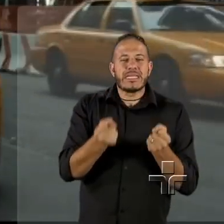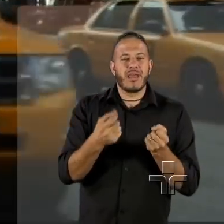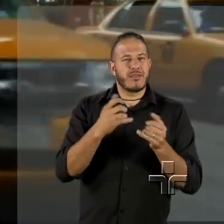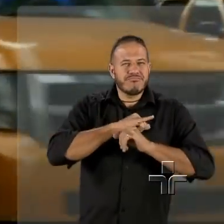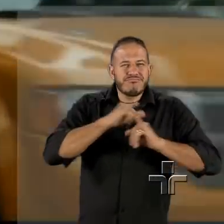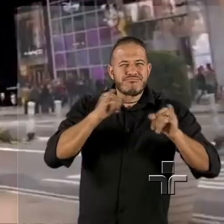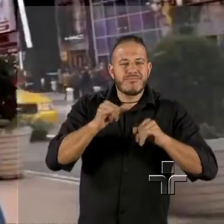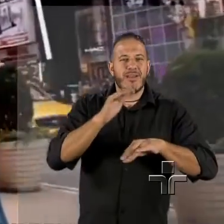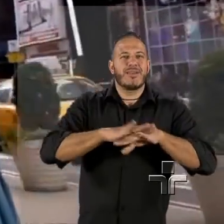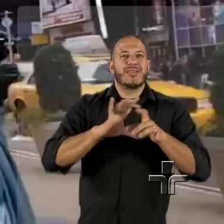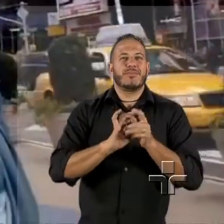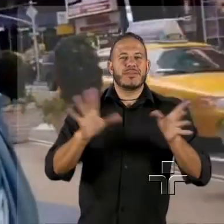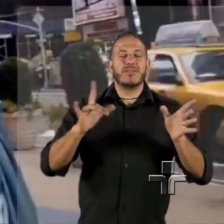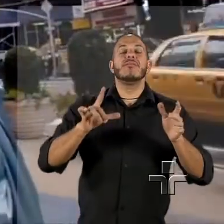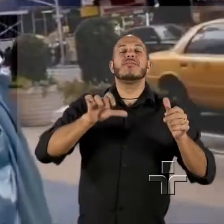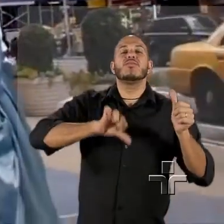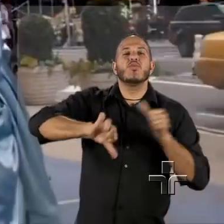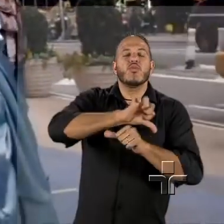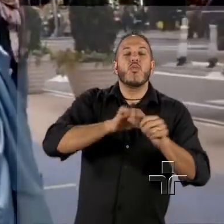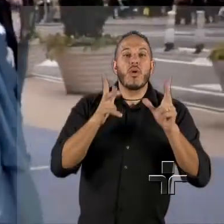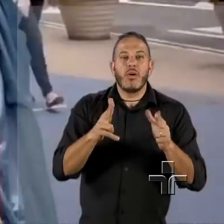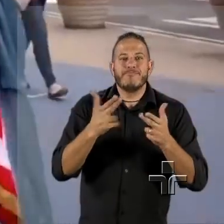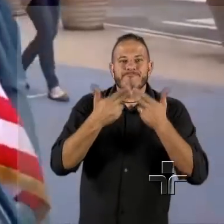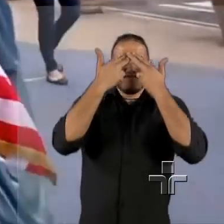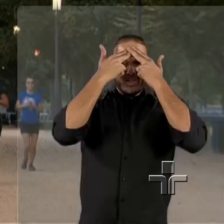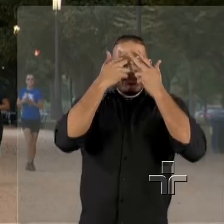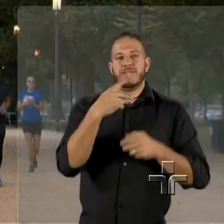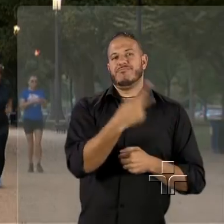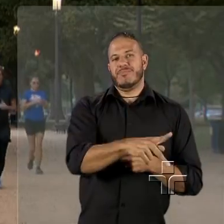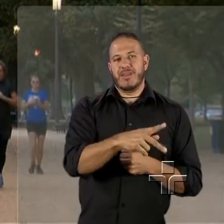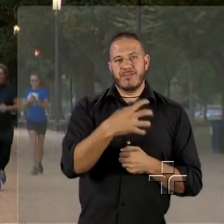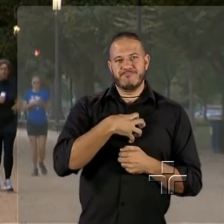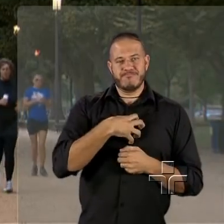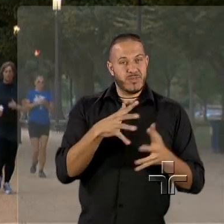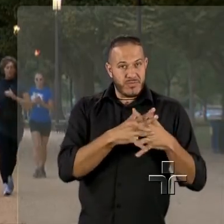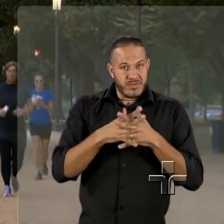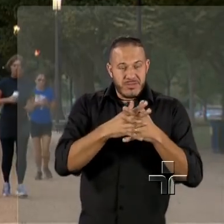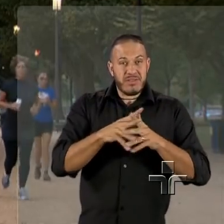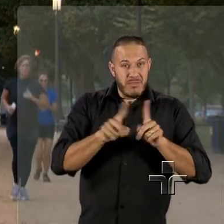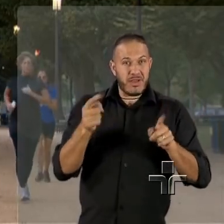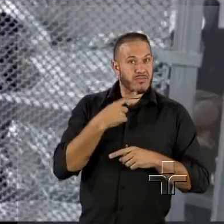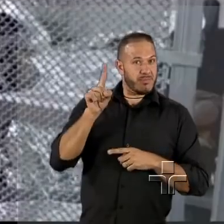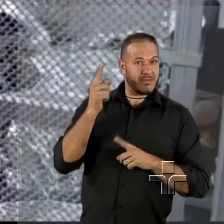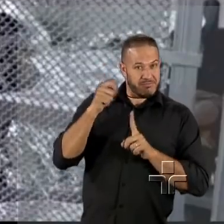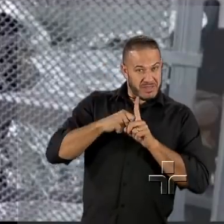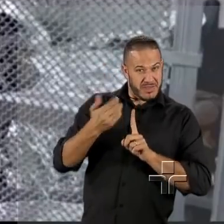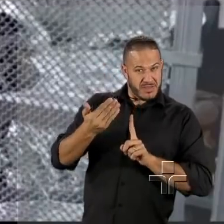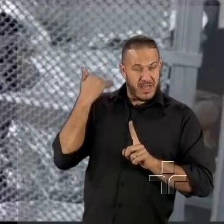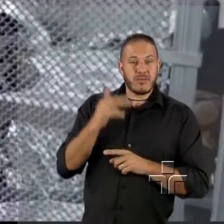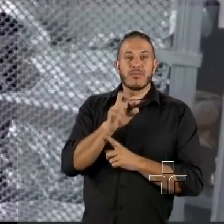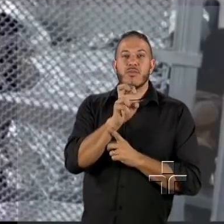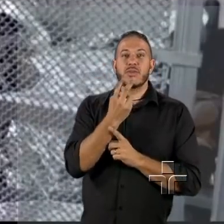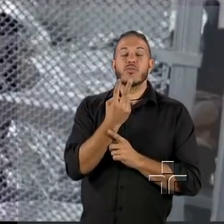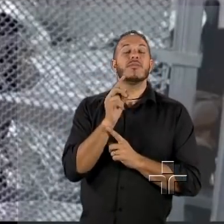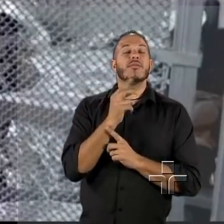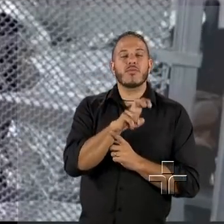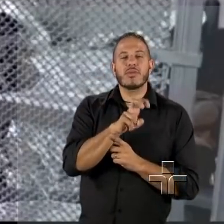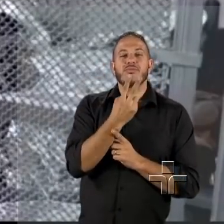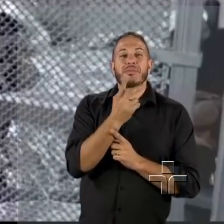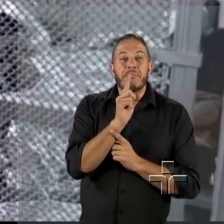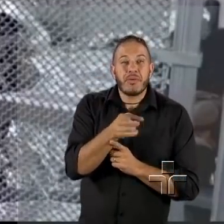Nem mesmo a visita da primeira-dama a um centro infantil, onde estão crianças ilegais presas, acalmou os ânimos. Ela